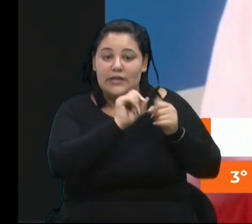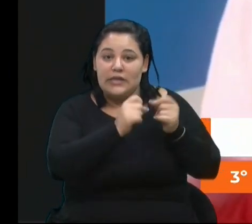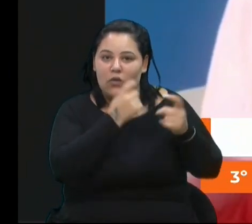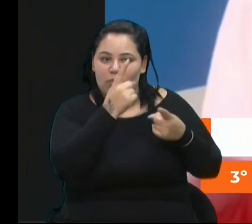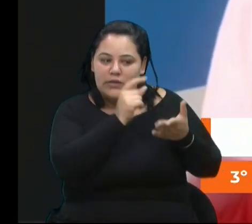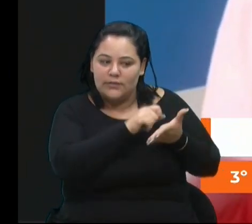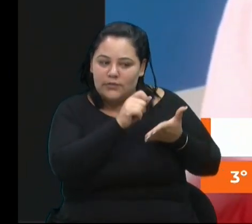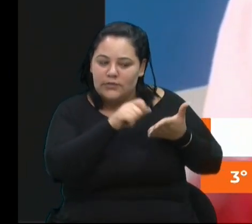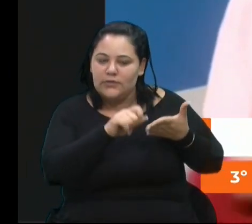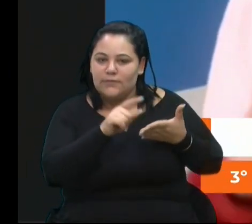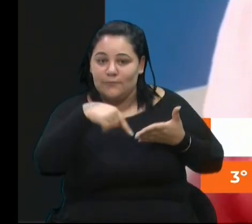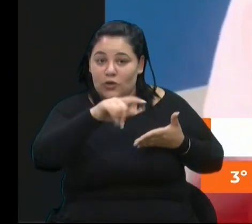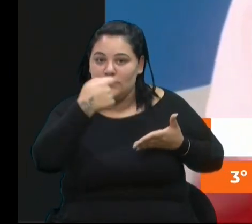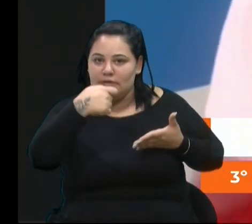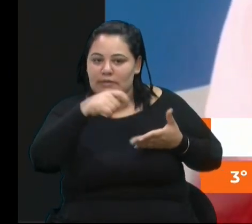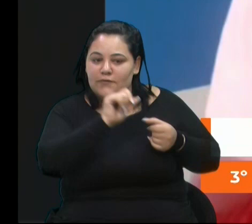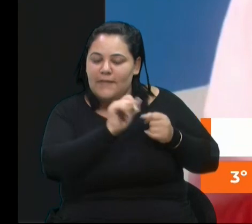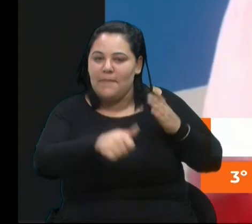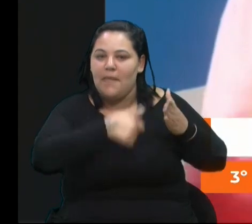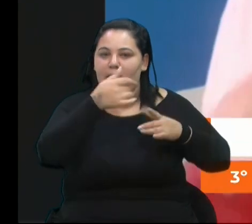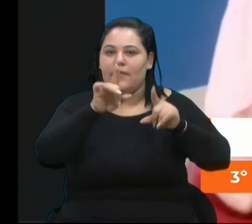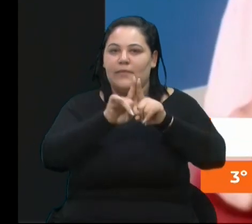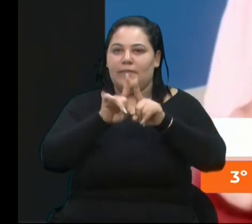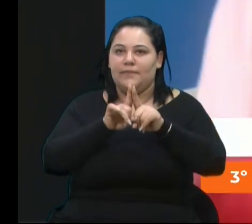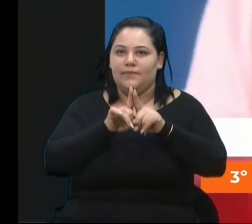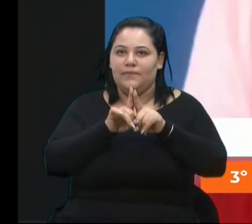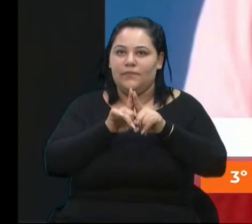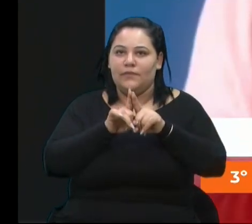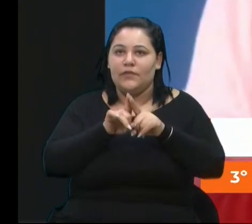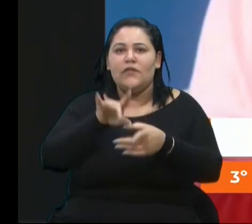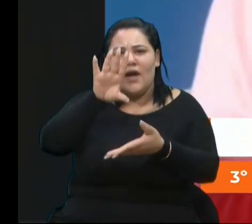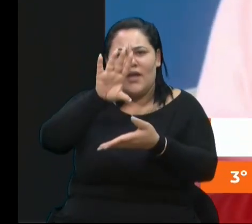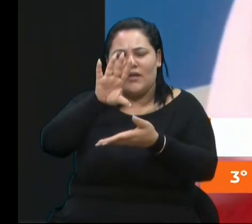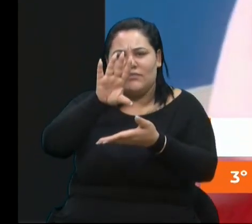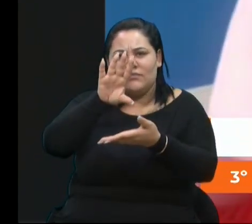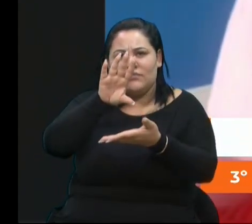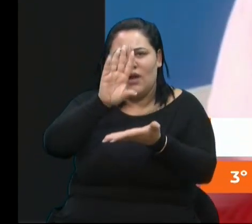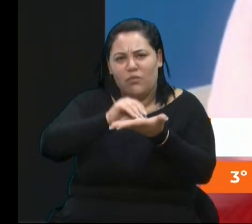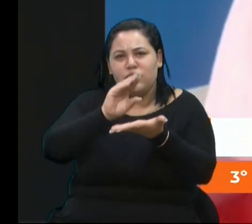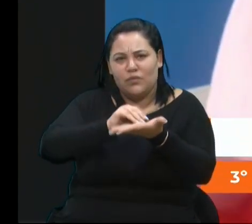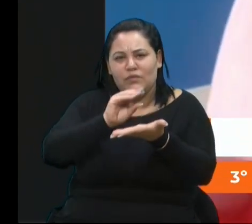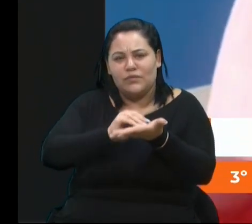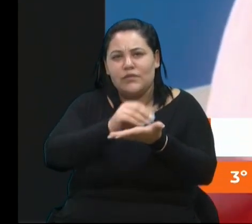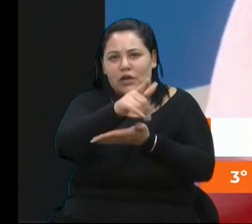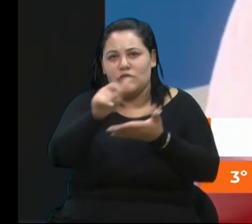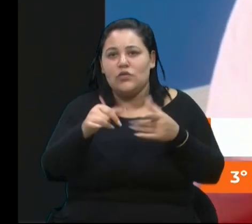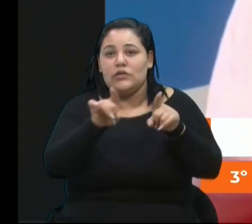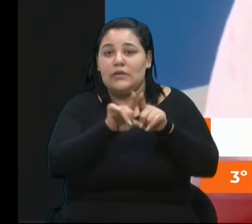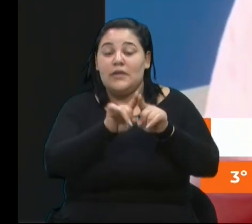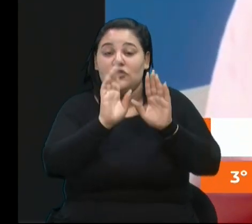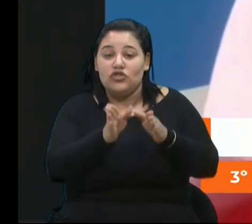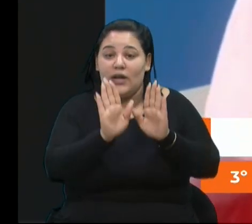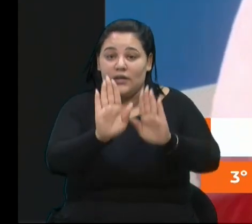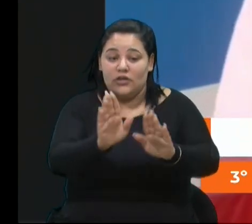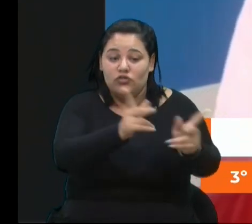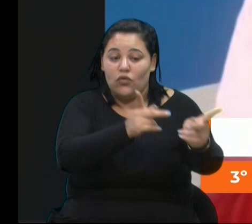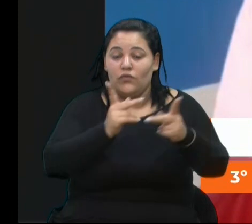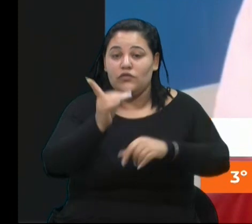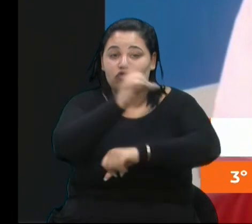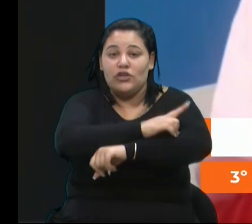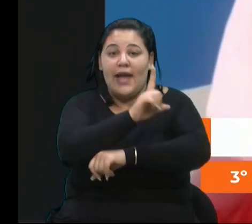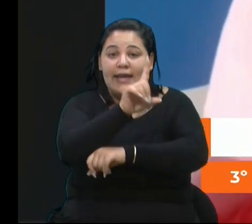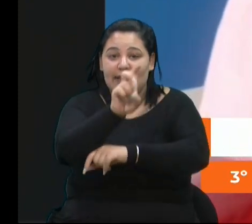gente precisa fazer para melhorar. Vai ficar gravado como estão todas as outras aqui. Mas já fica o convite para vocês no